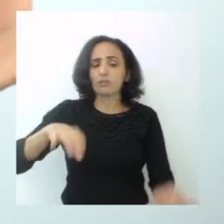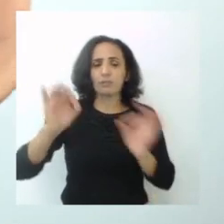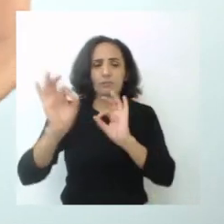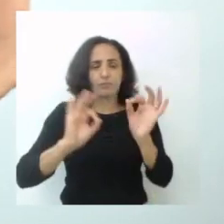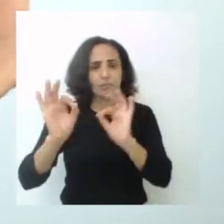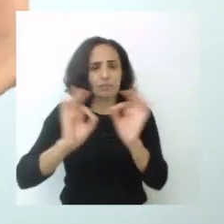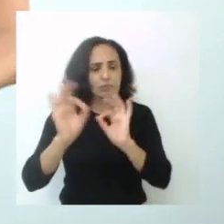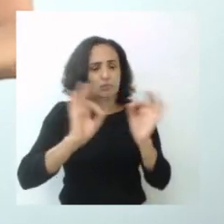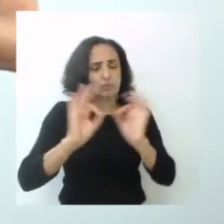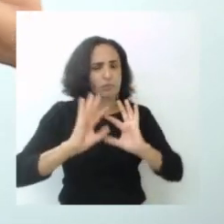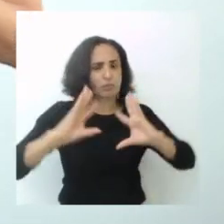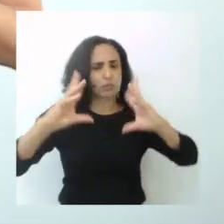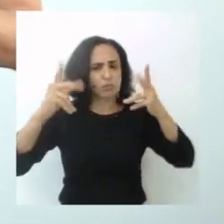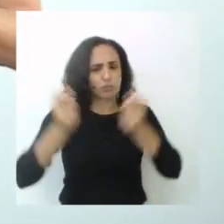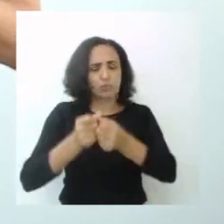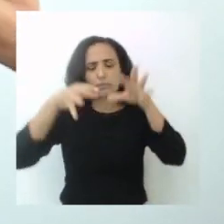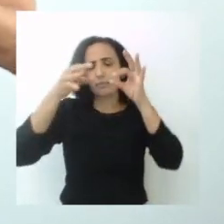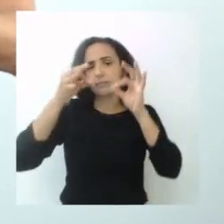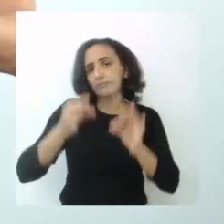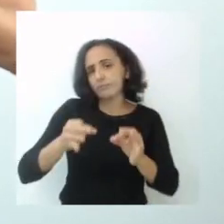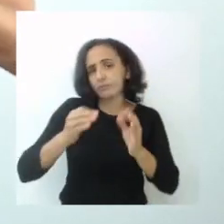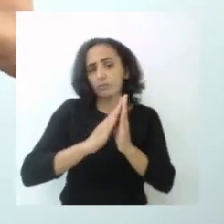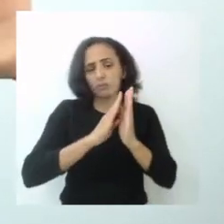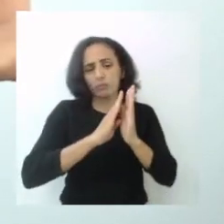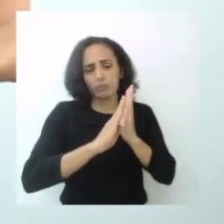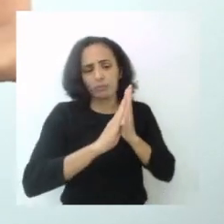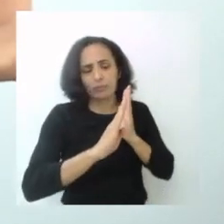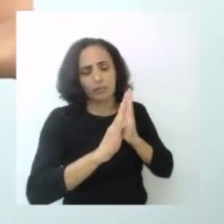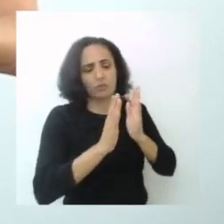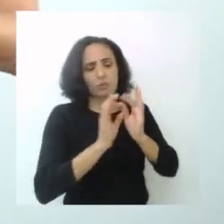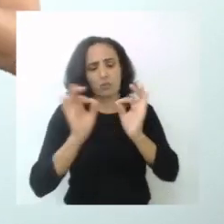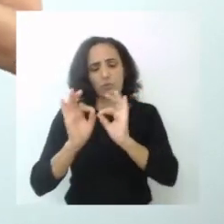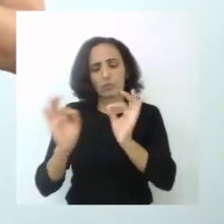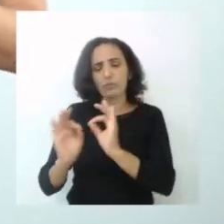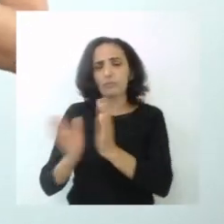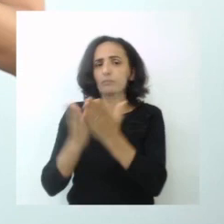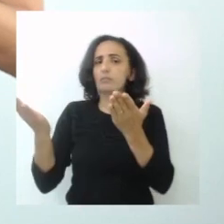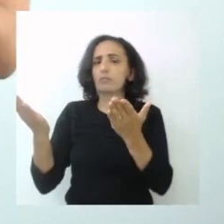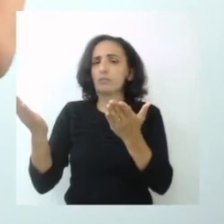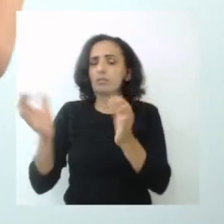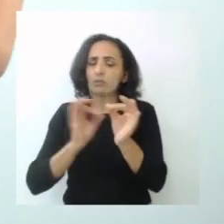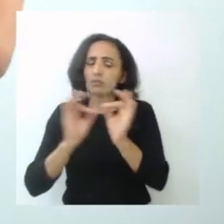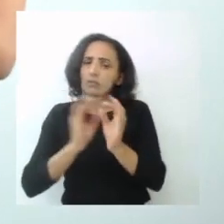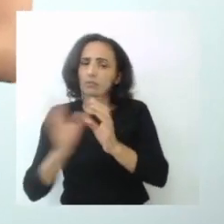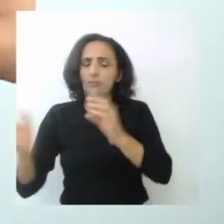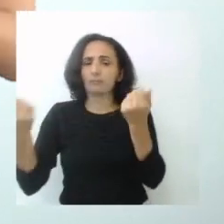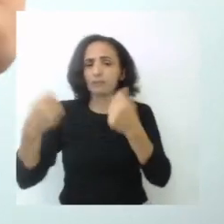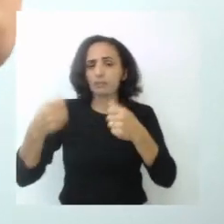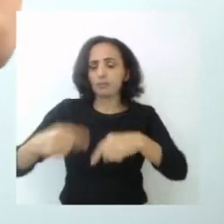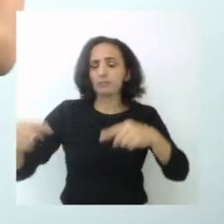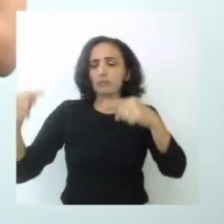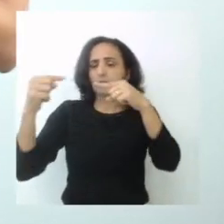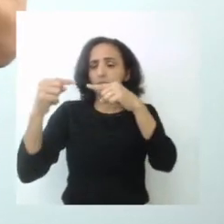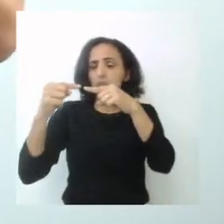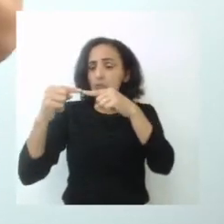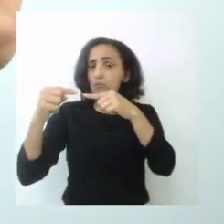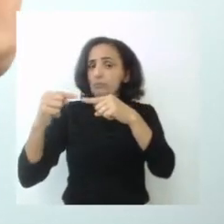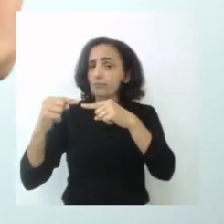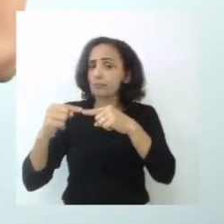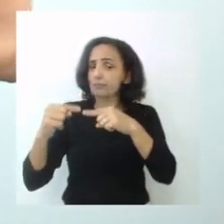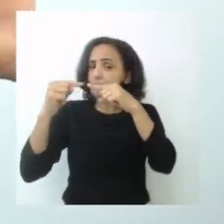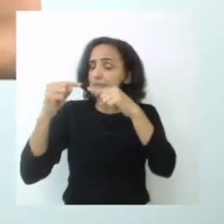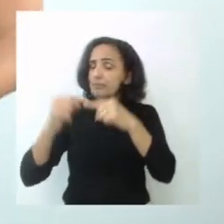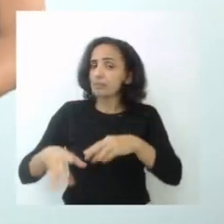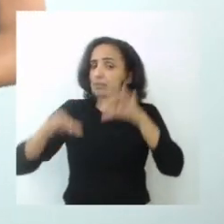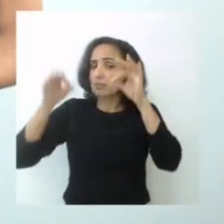no resultado final. Quando a ordem não é levada em consideração, esse problema será de combinação e vocês verão em